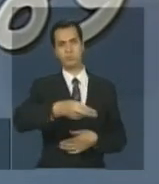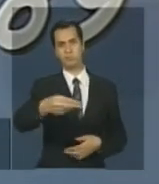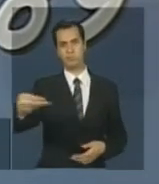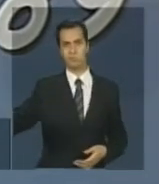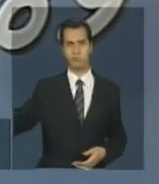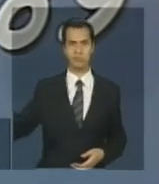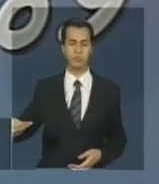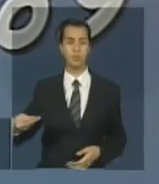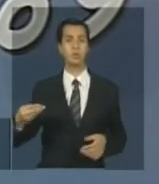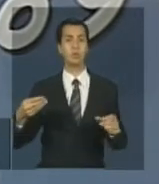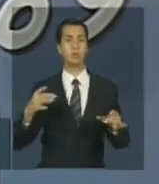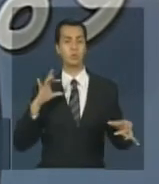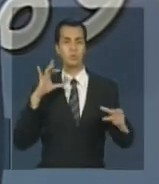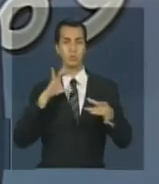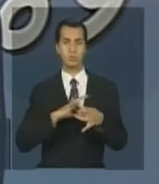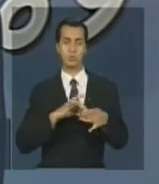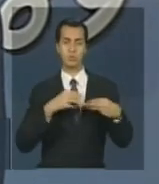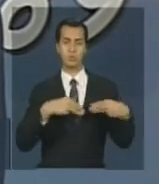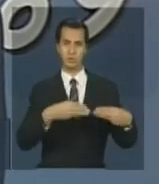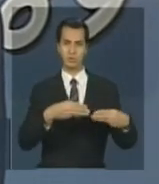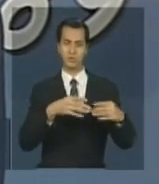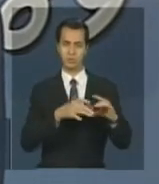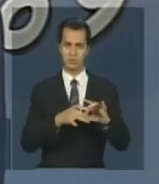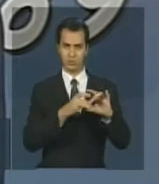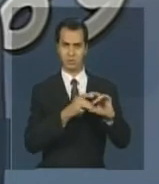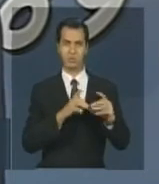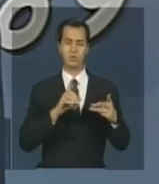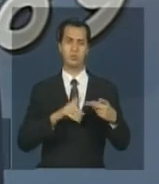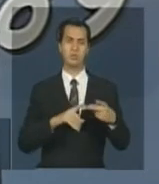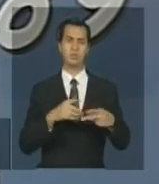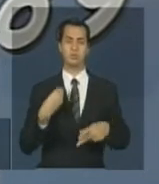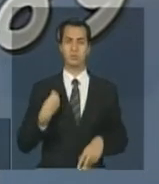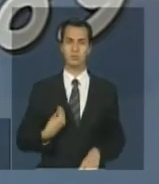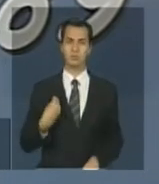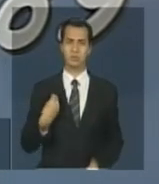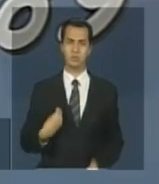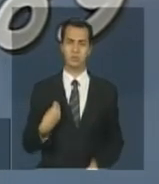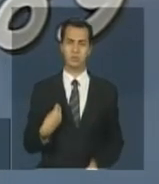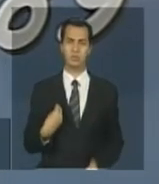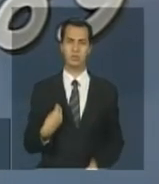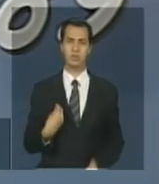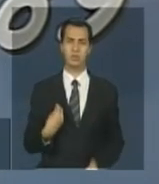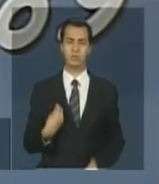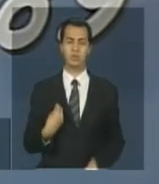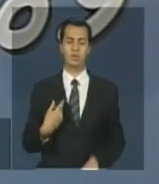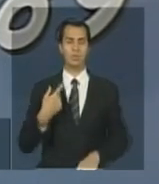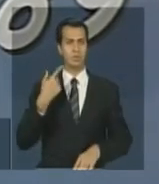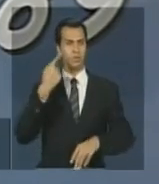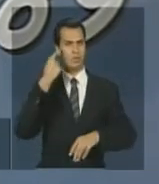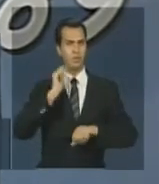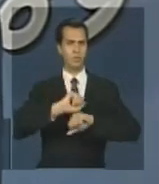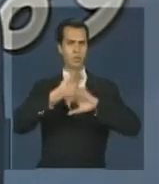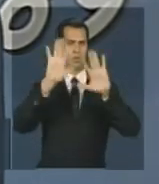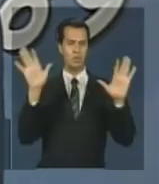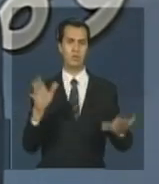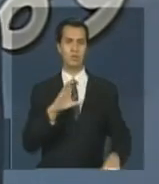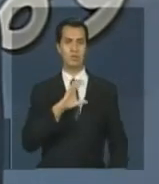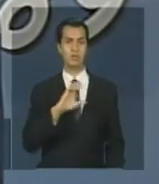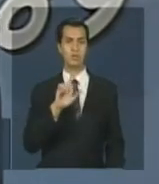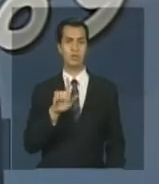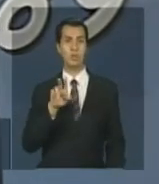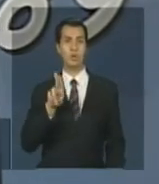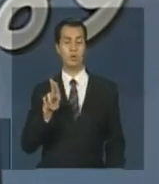em conjunto com o Ministério da Integração com a participação envolvimento EA transparência da